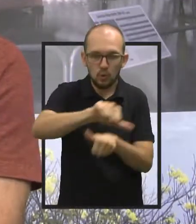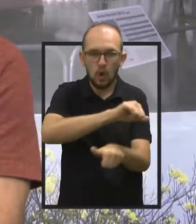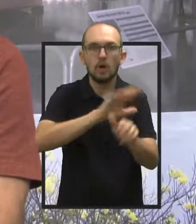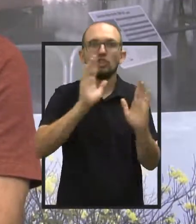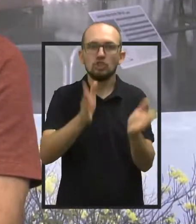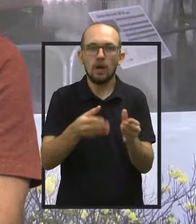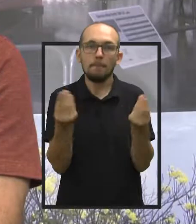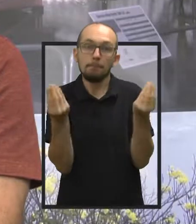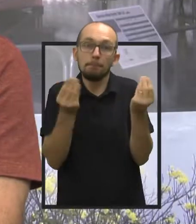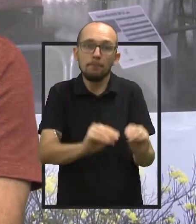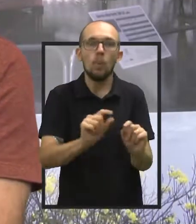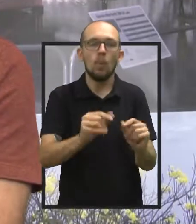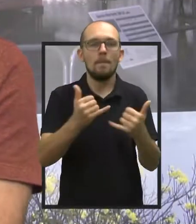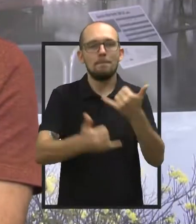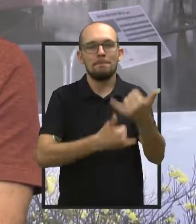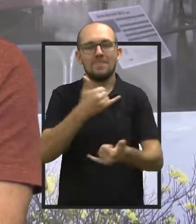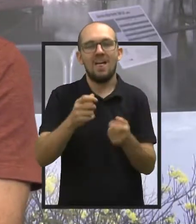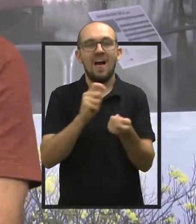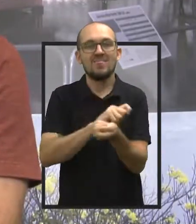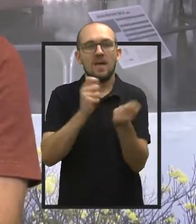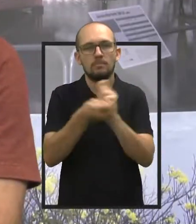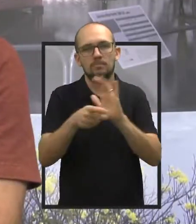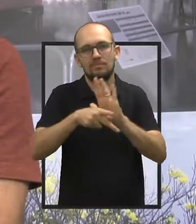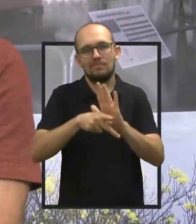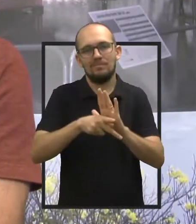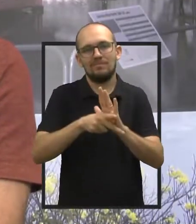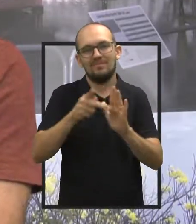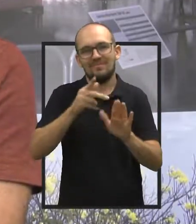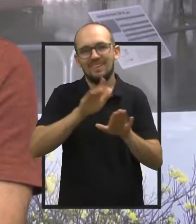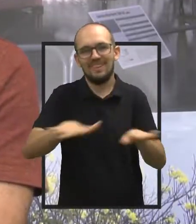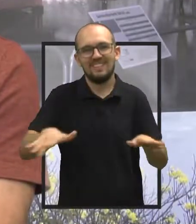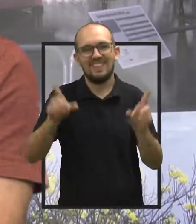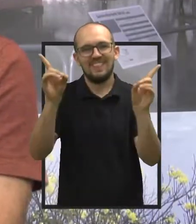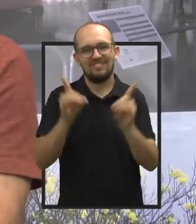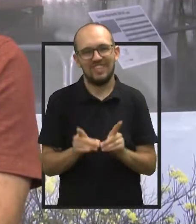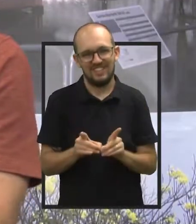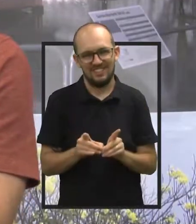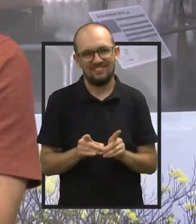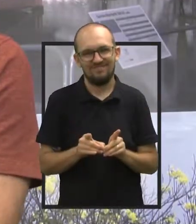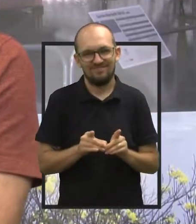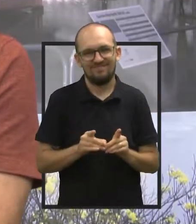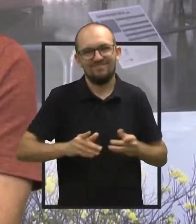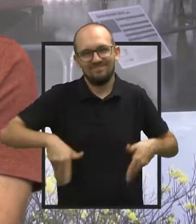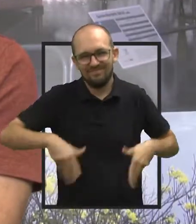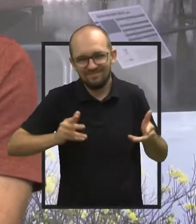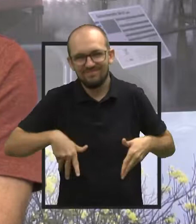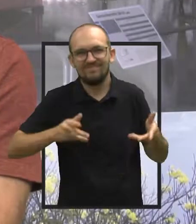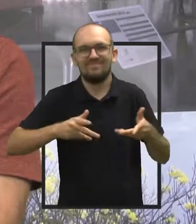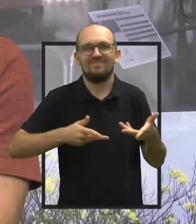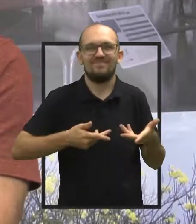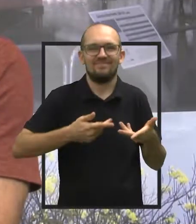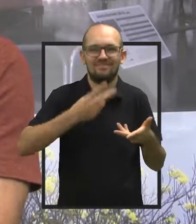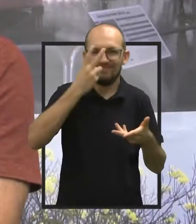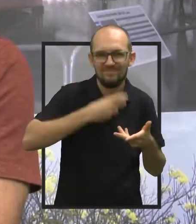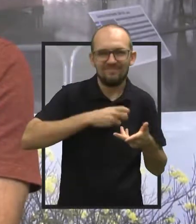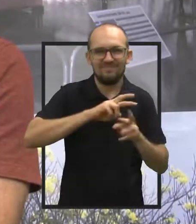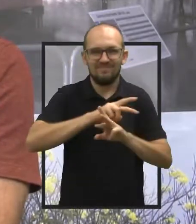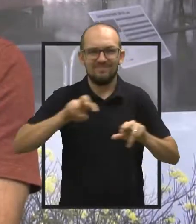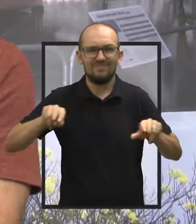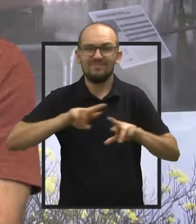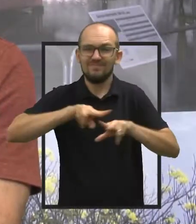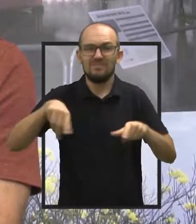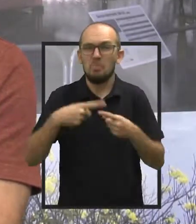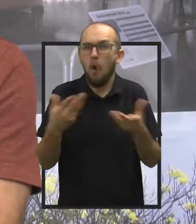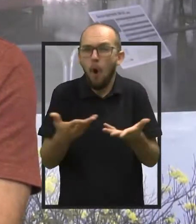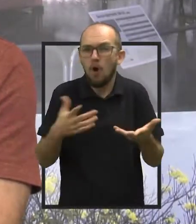os brinquedos adaptados para as pessoas com deficiência. É verdade. Certo? Porque hoje nós temos várias pessoas com deficiência que